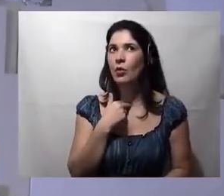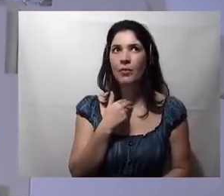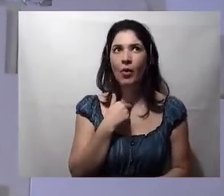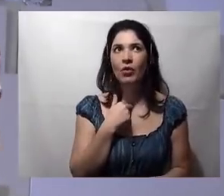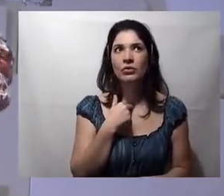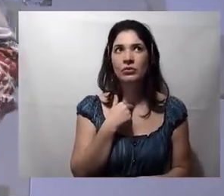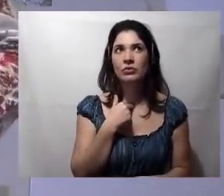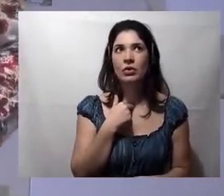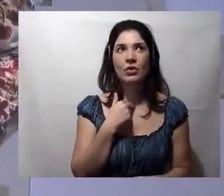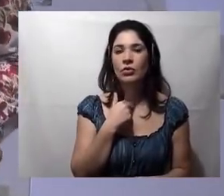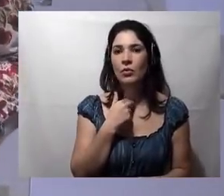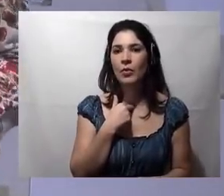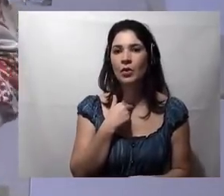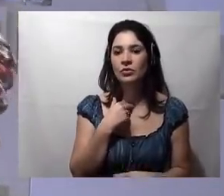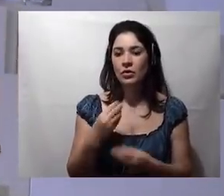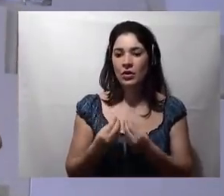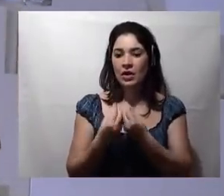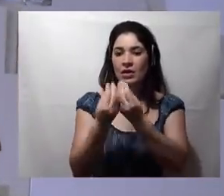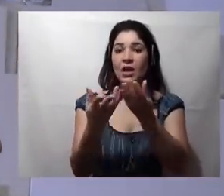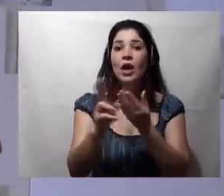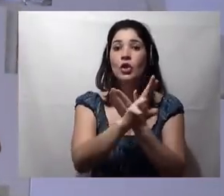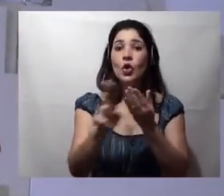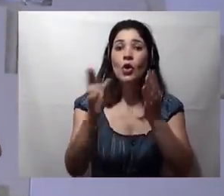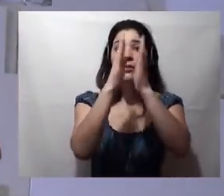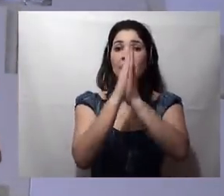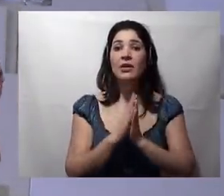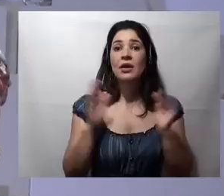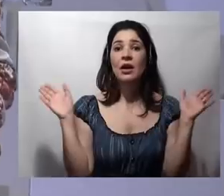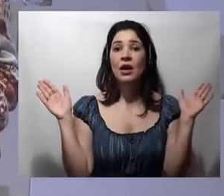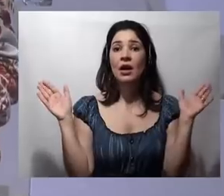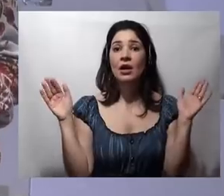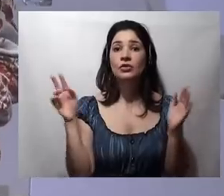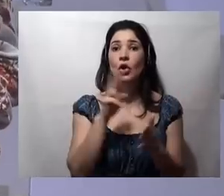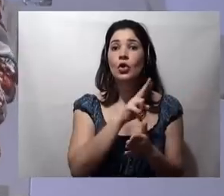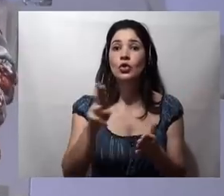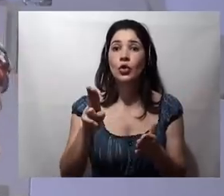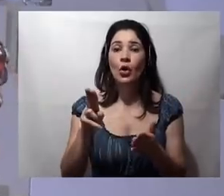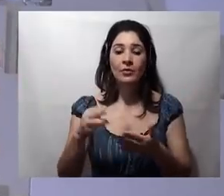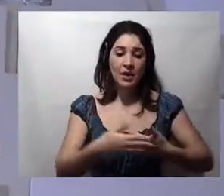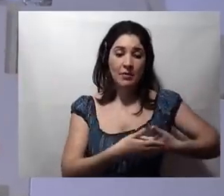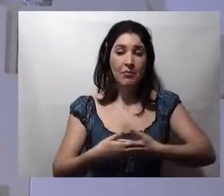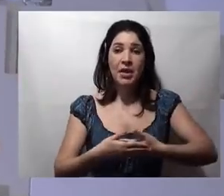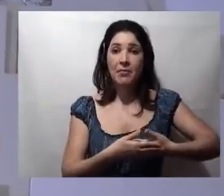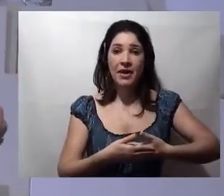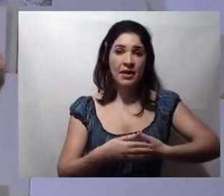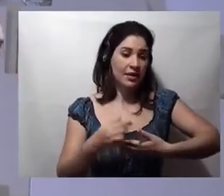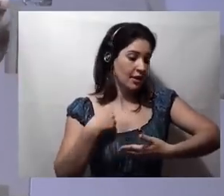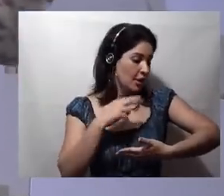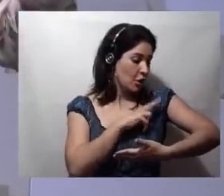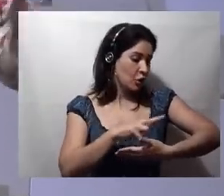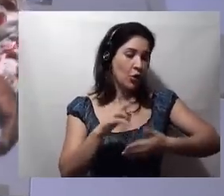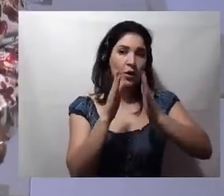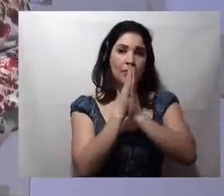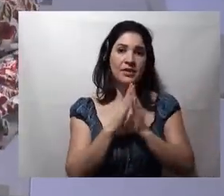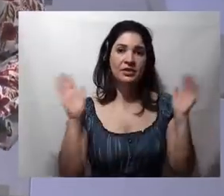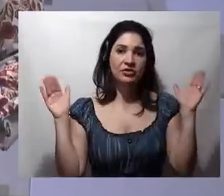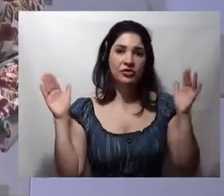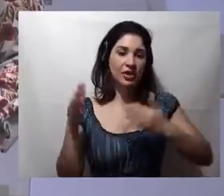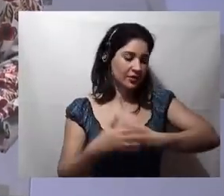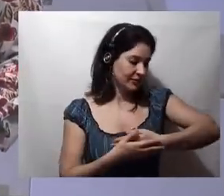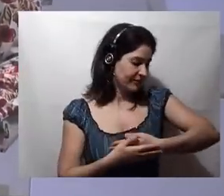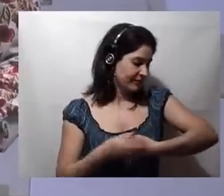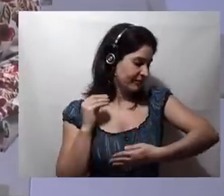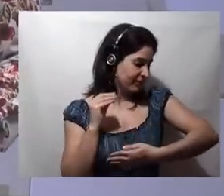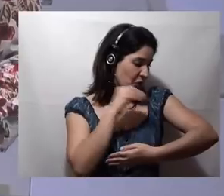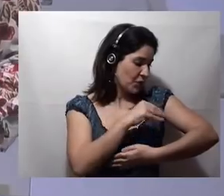central para pessoa humana só acha que pode dar o nome de miguel ou de gabriel eu falei você sabe se